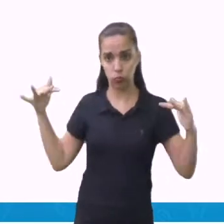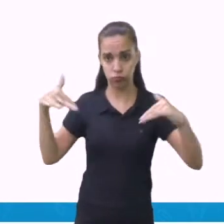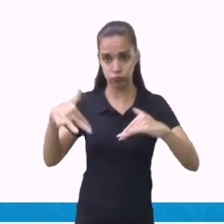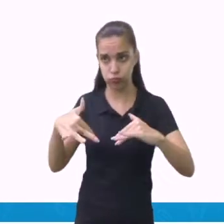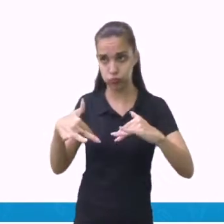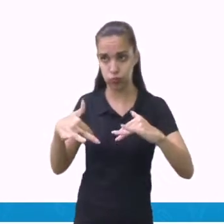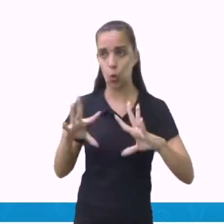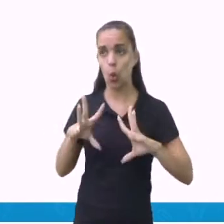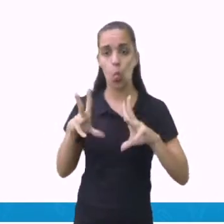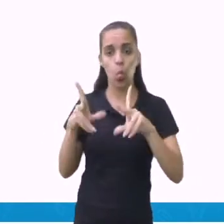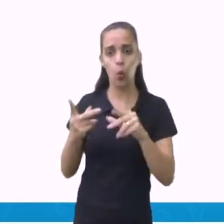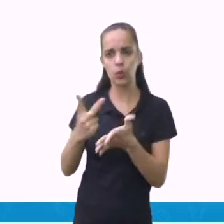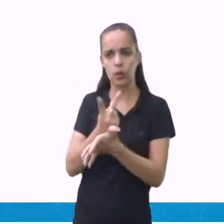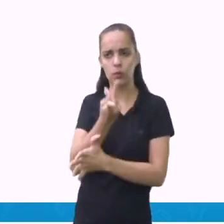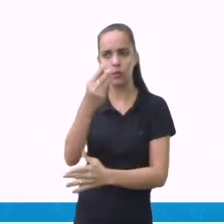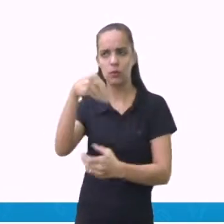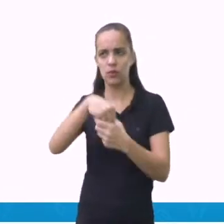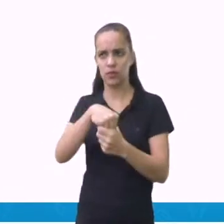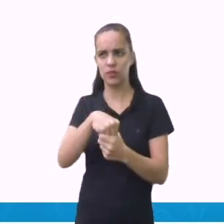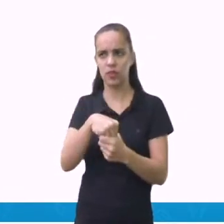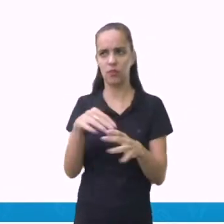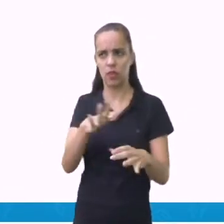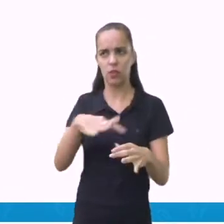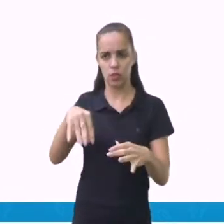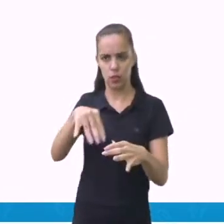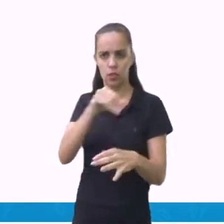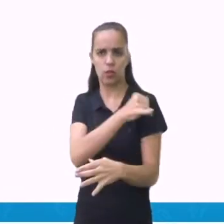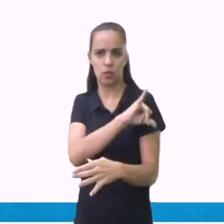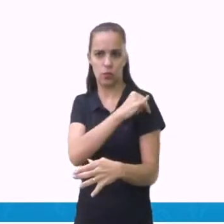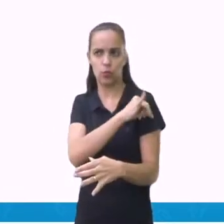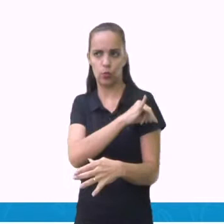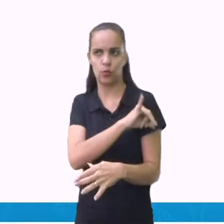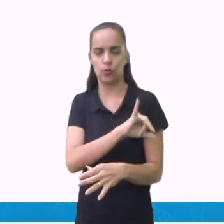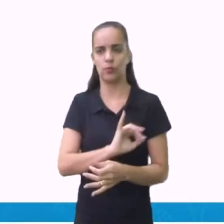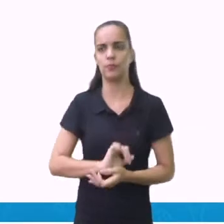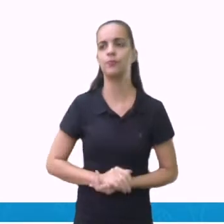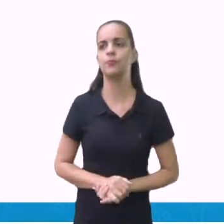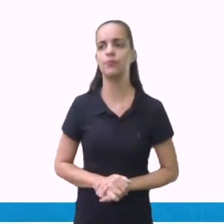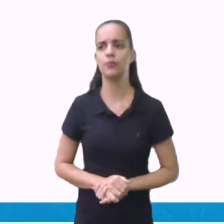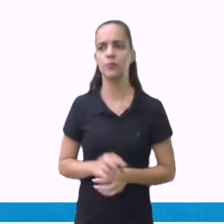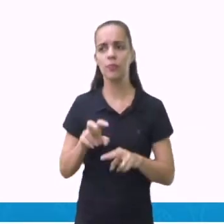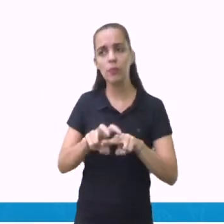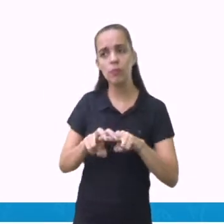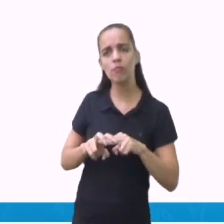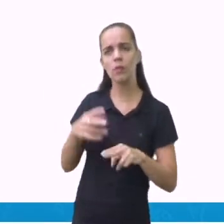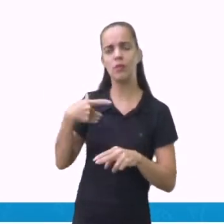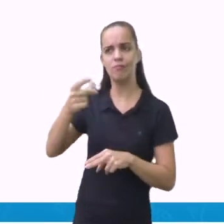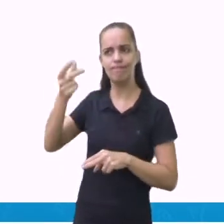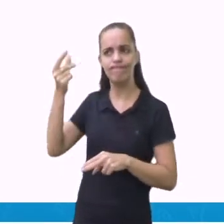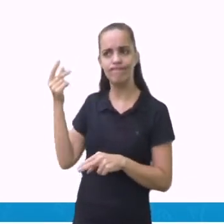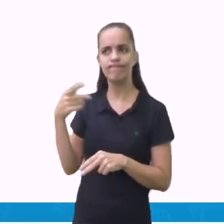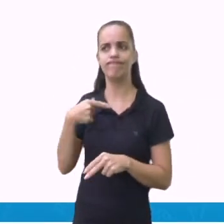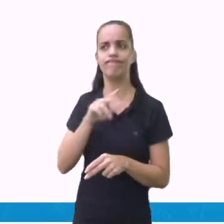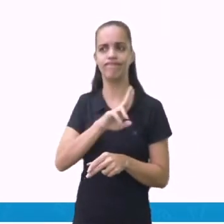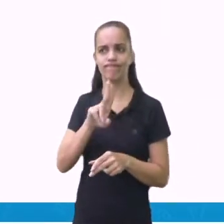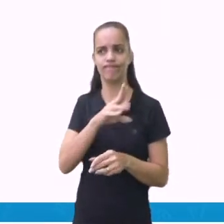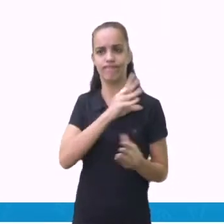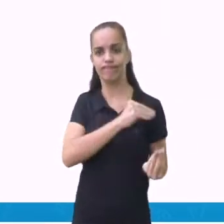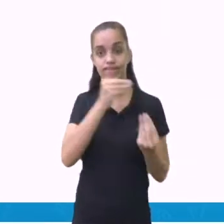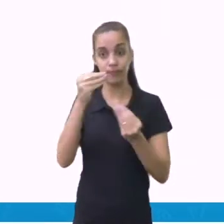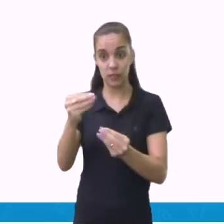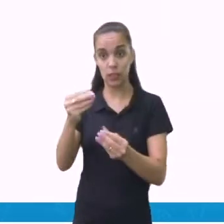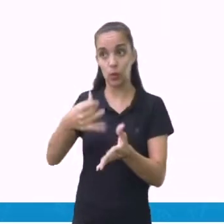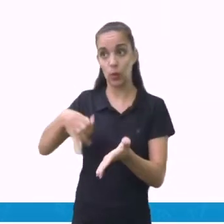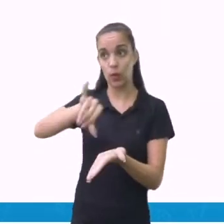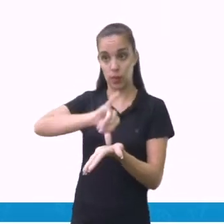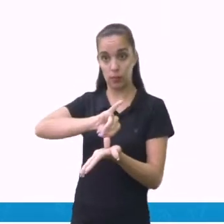movimentava muito da economia, então tudo ficava direcionado para o Rio de Janeiro. Por isso, naquela época, ele se transformou na capital